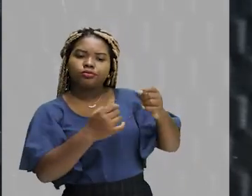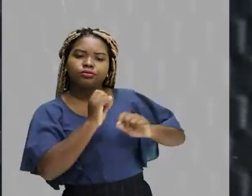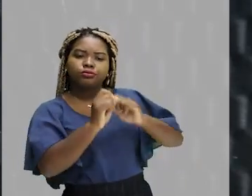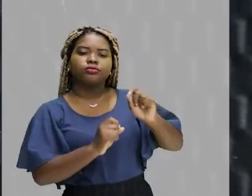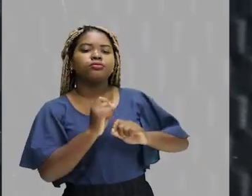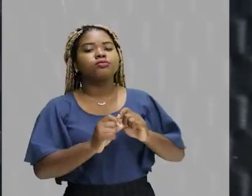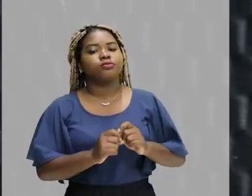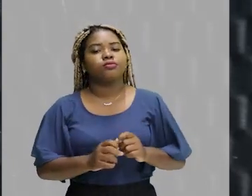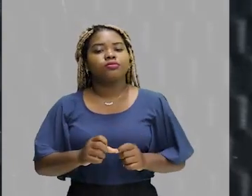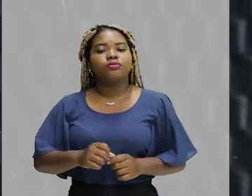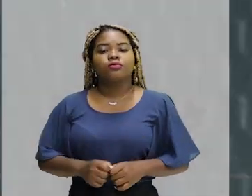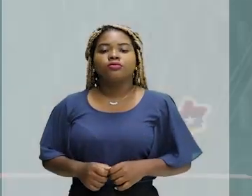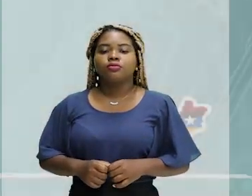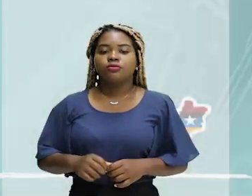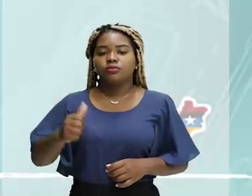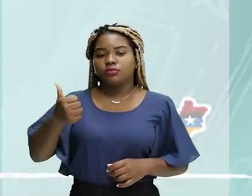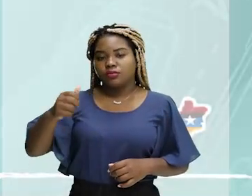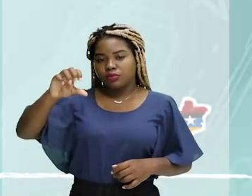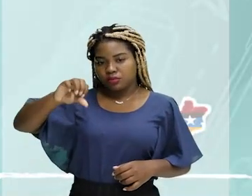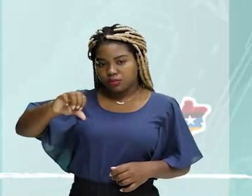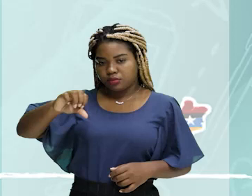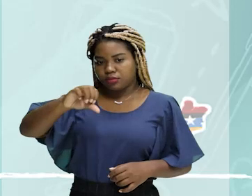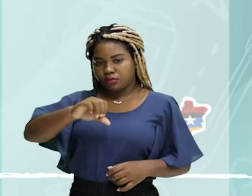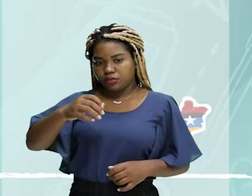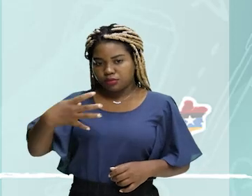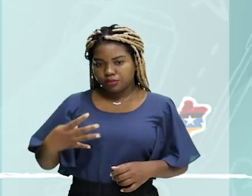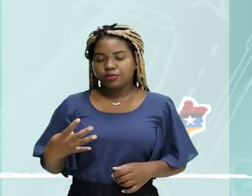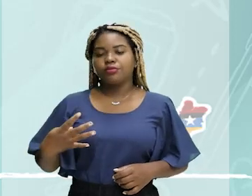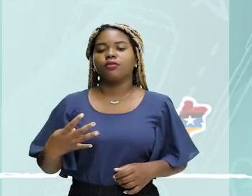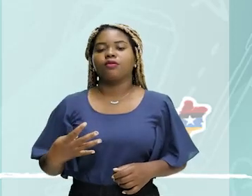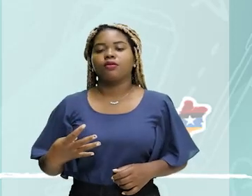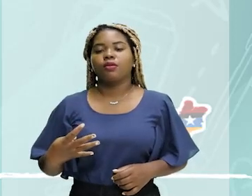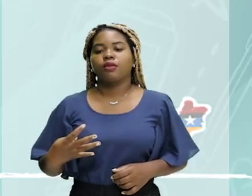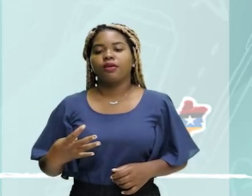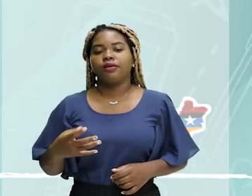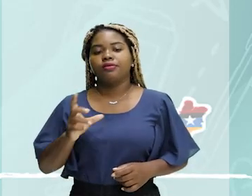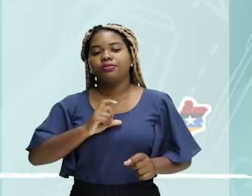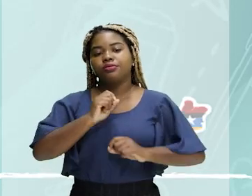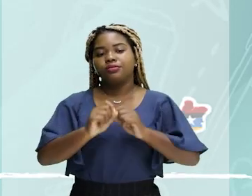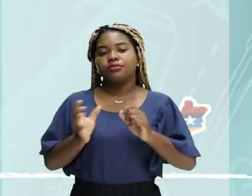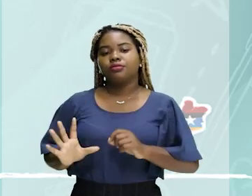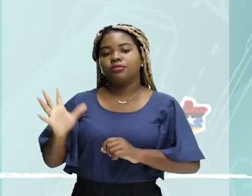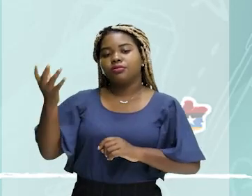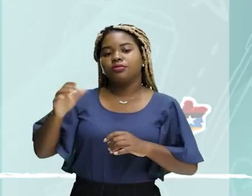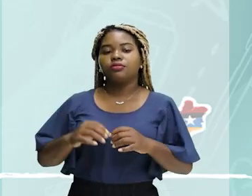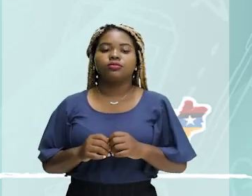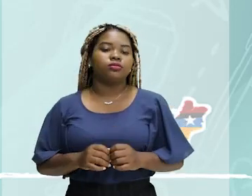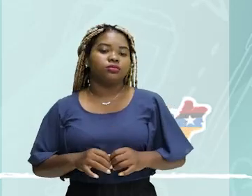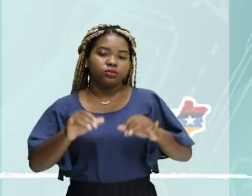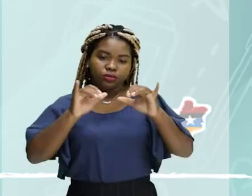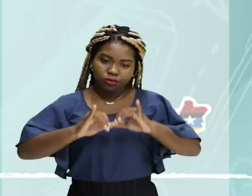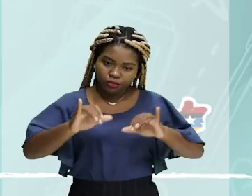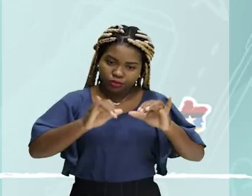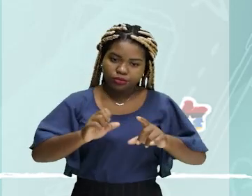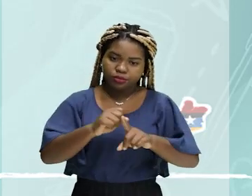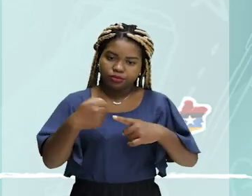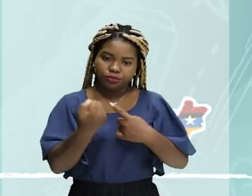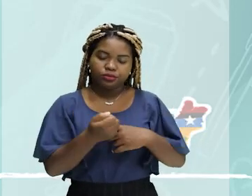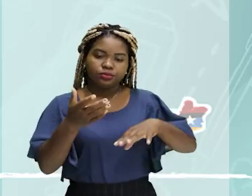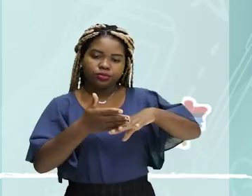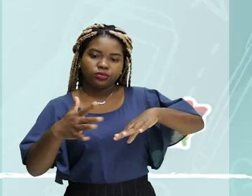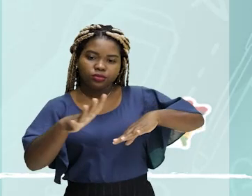em 1994, realizava uma previsão acerca dos efeitos da era da informação na sociedade atual.